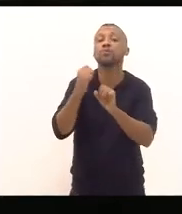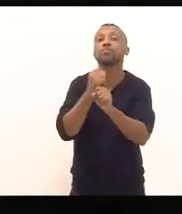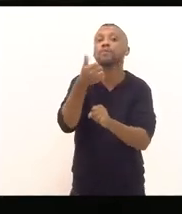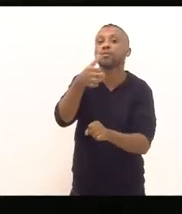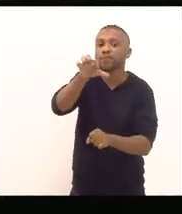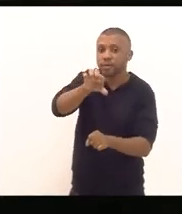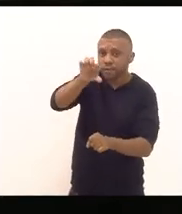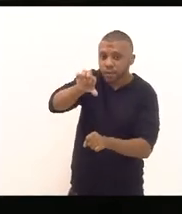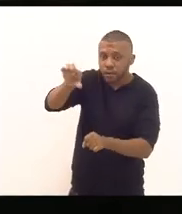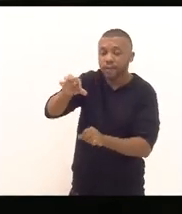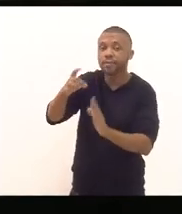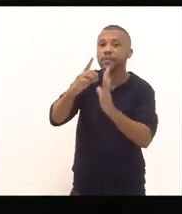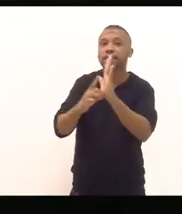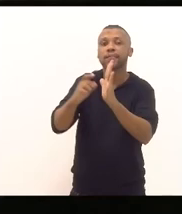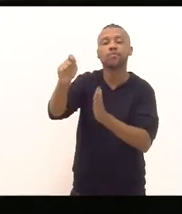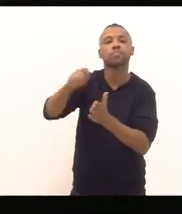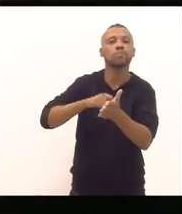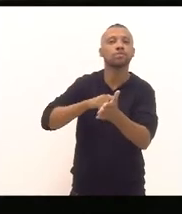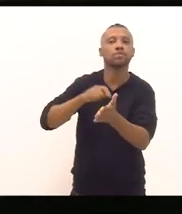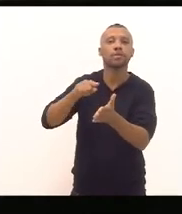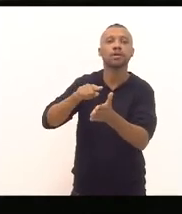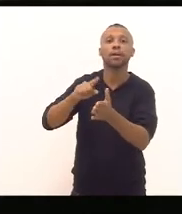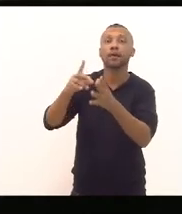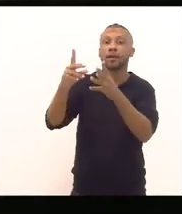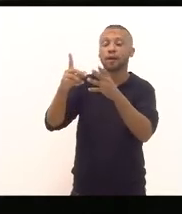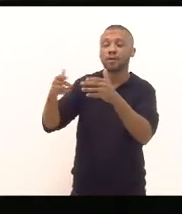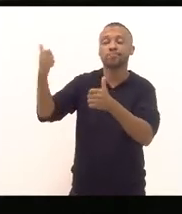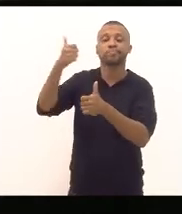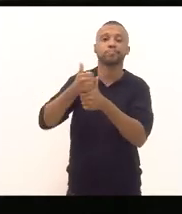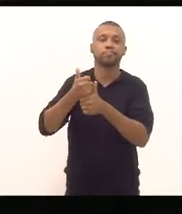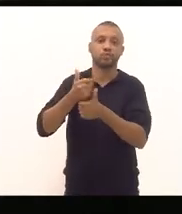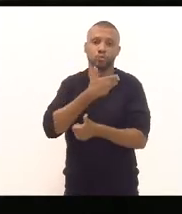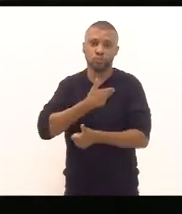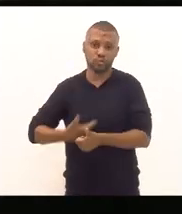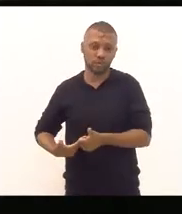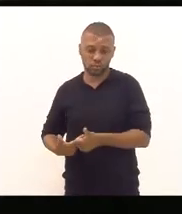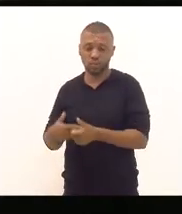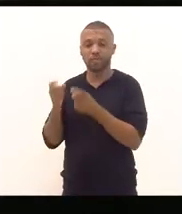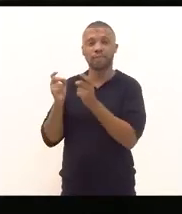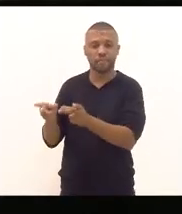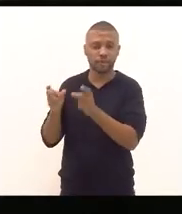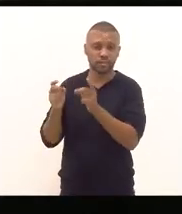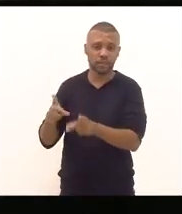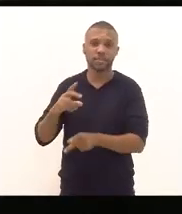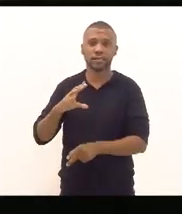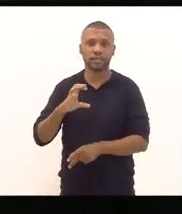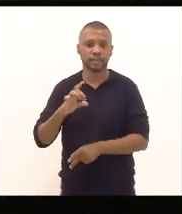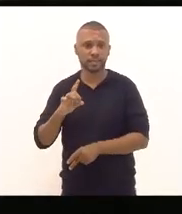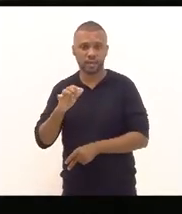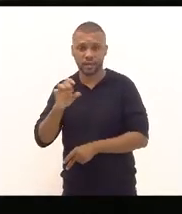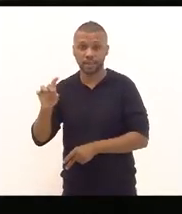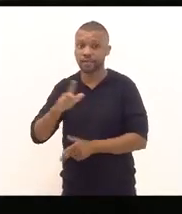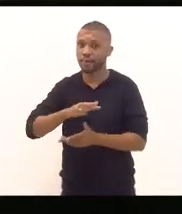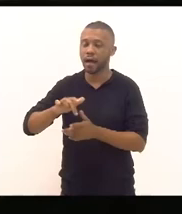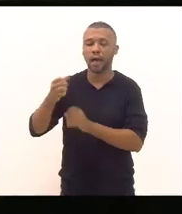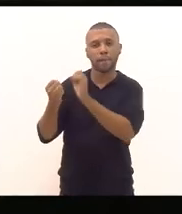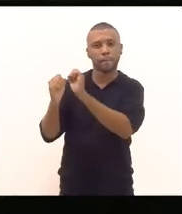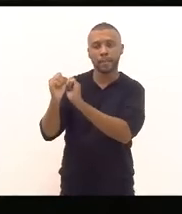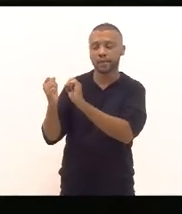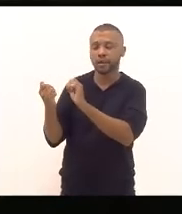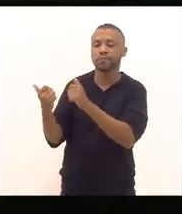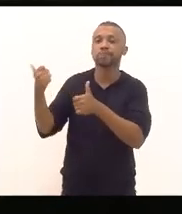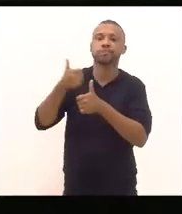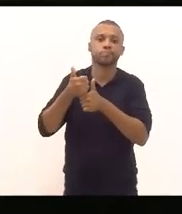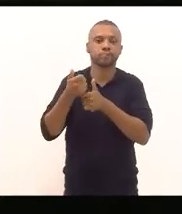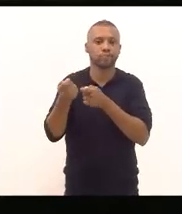1999 esse decreto e deixa de existir a partir do momento que o governo estado vende essa dai e várias empresas assumir o controle da empresa um